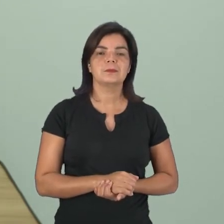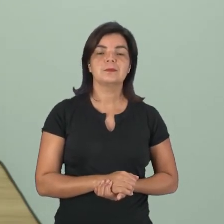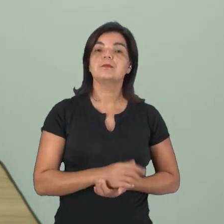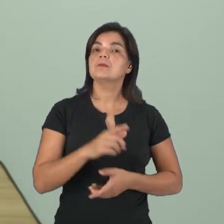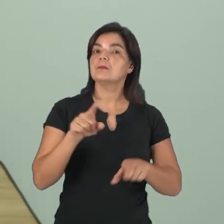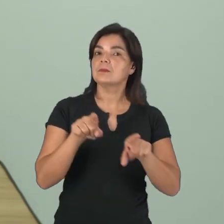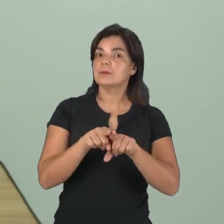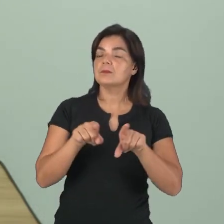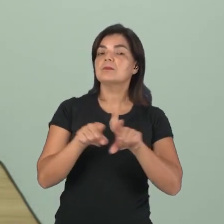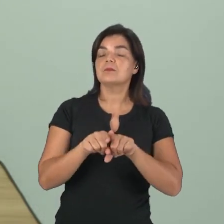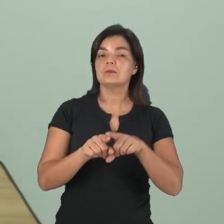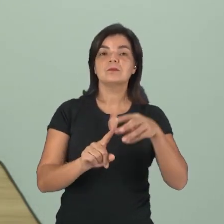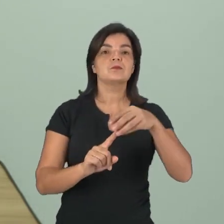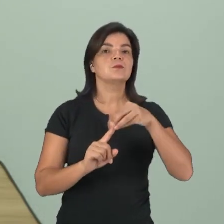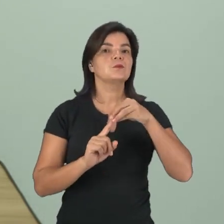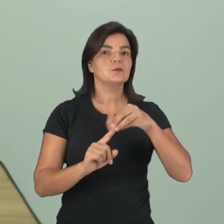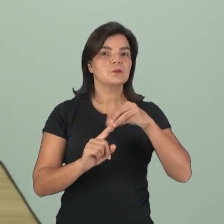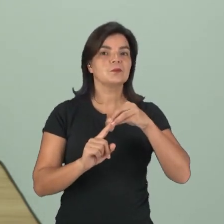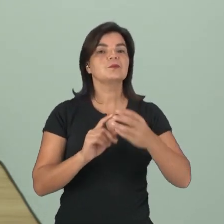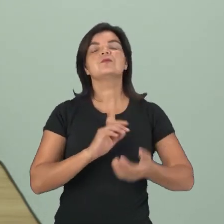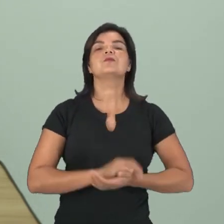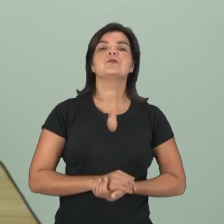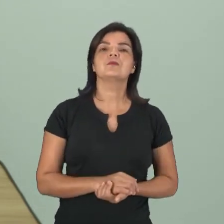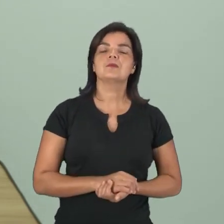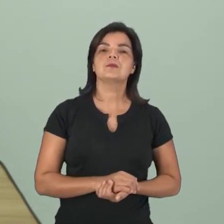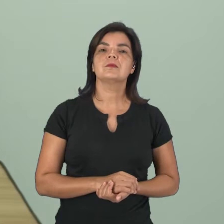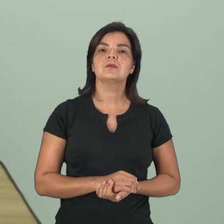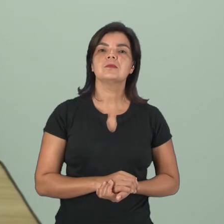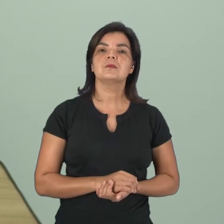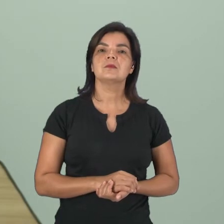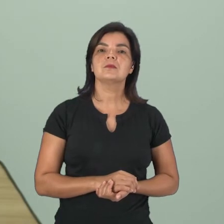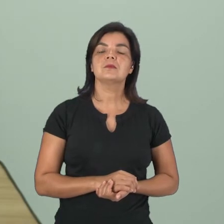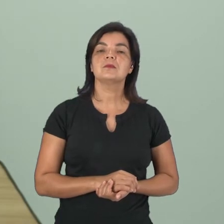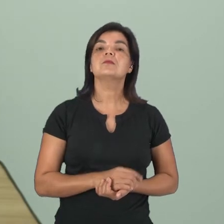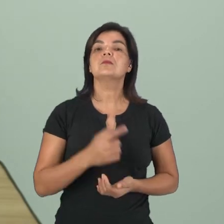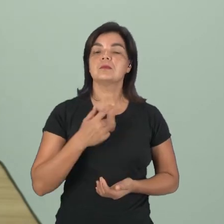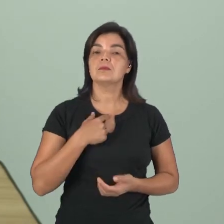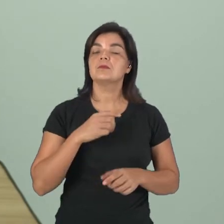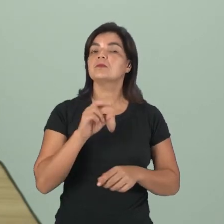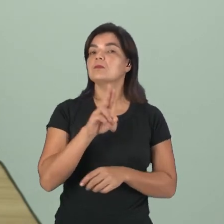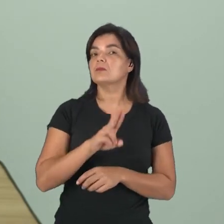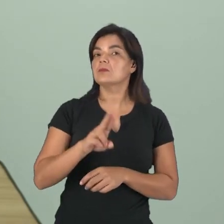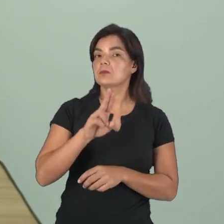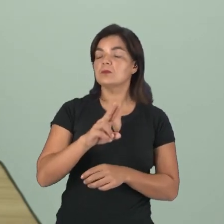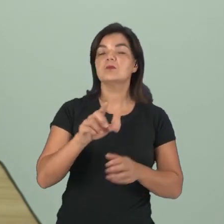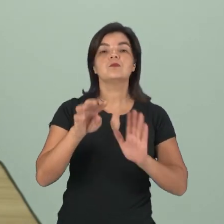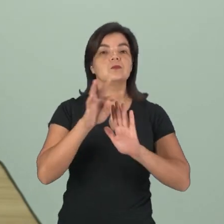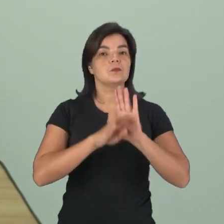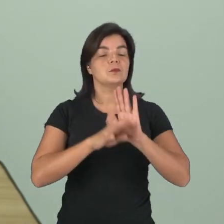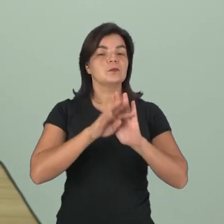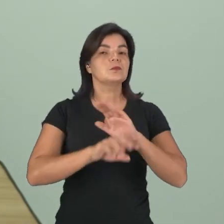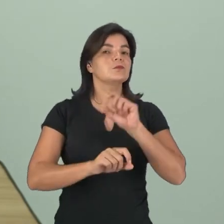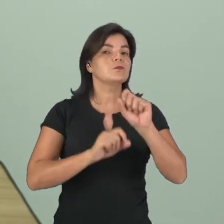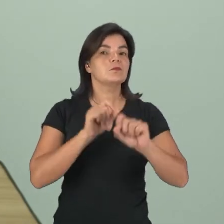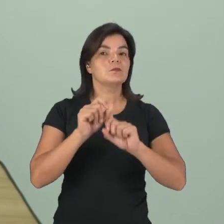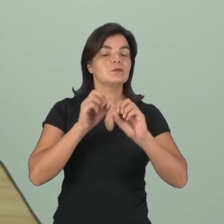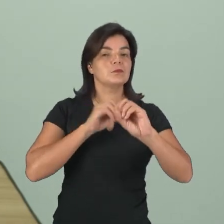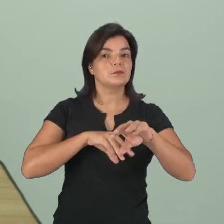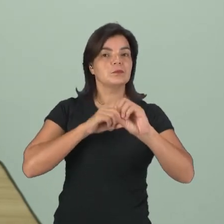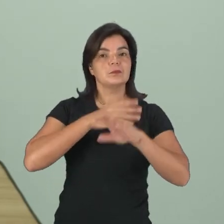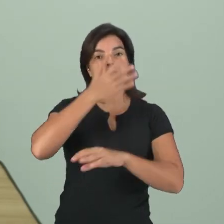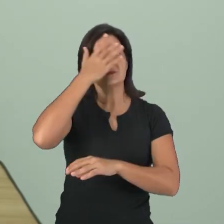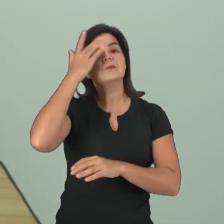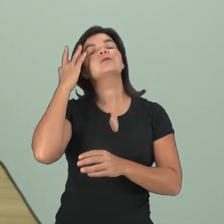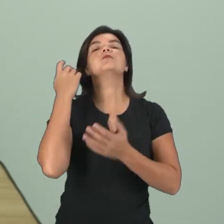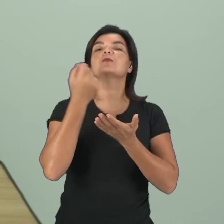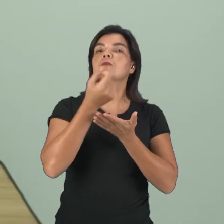Ele também tem a finalidade de adequar, ou seja, esse texto tem a finalidade de ensinar as pessoas